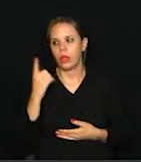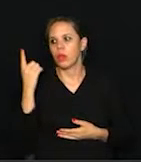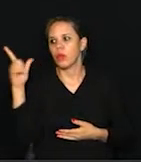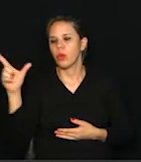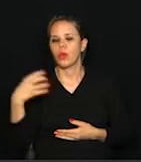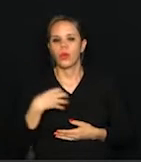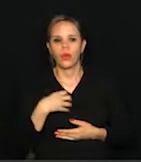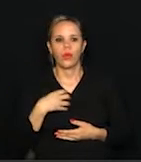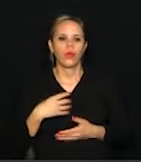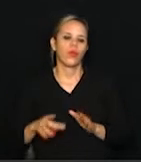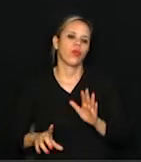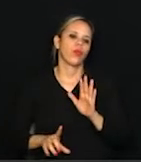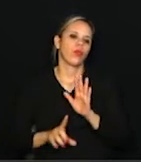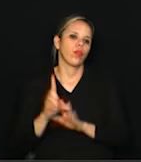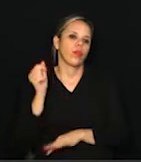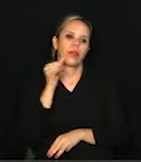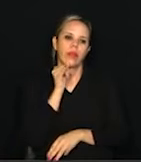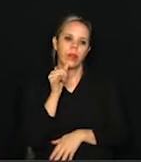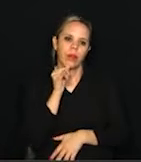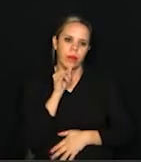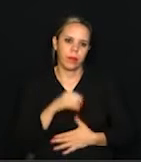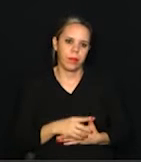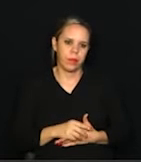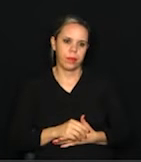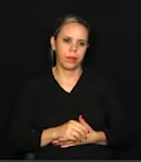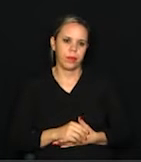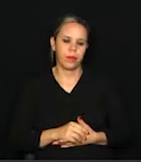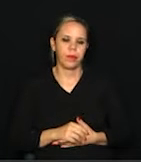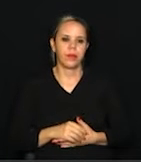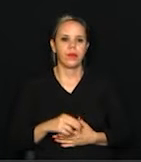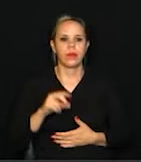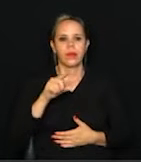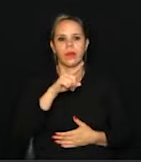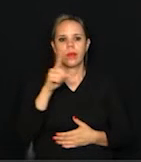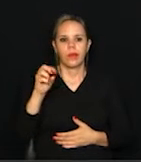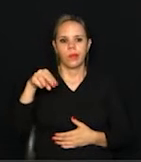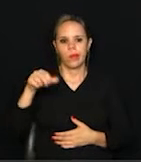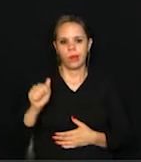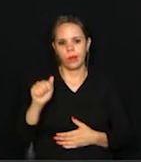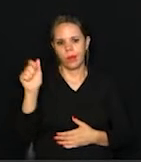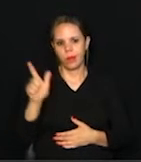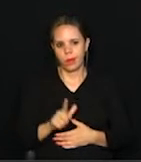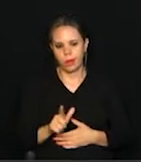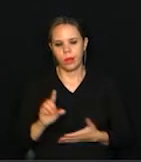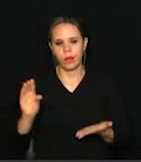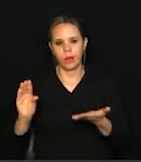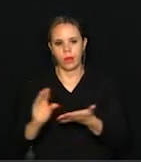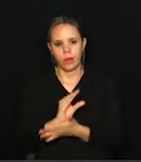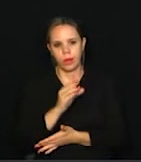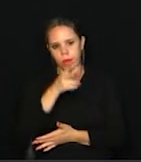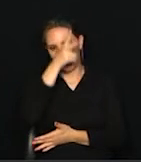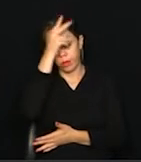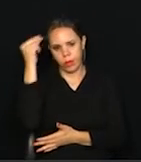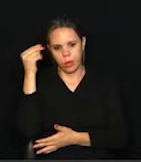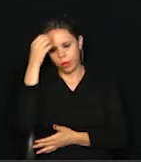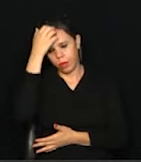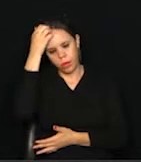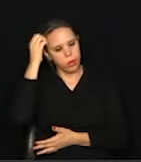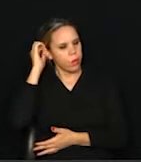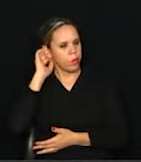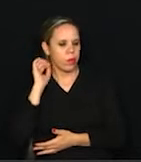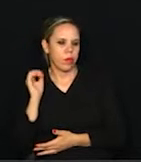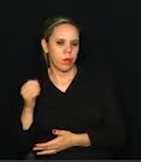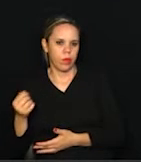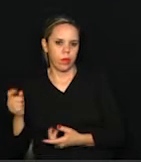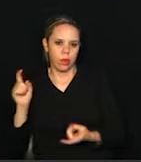fontes de receita, por exemplo, a Zona Azul, repasse de recursos do convênio com a Prefeitura, taxas que